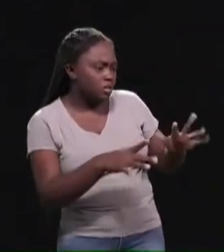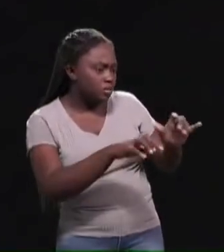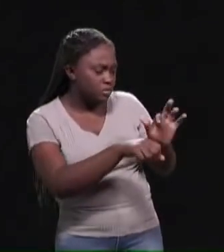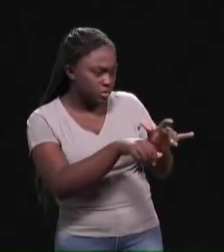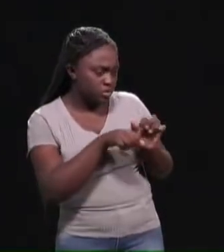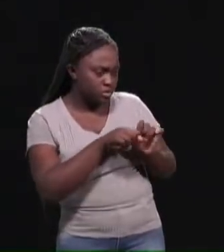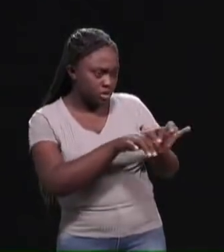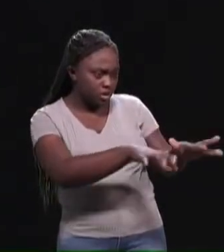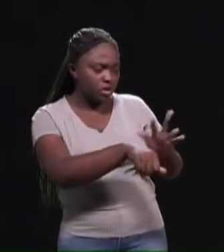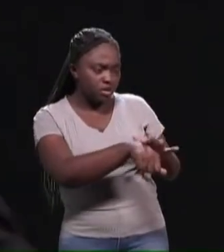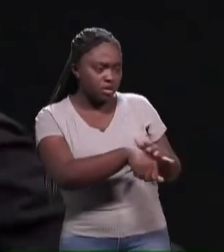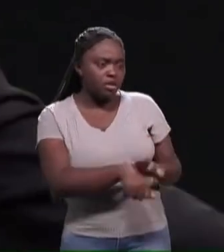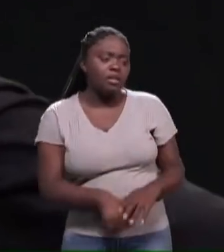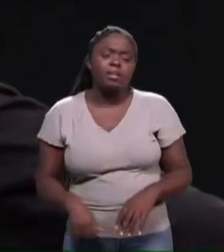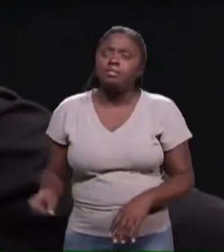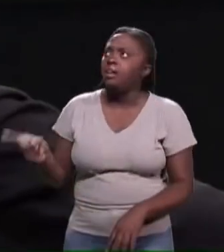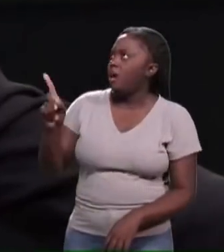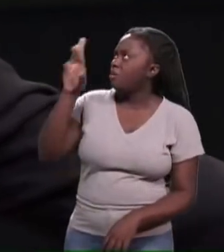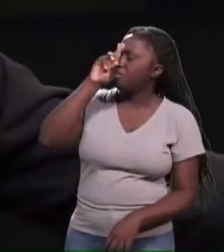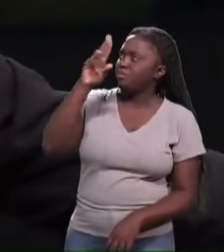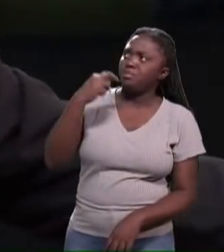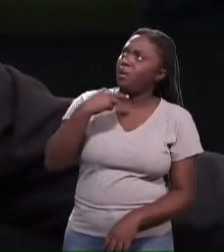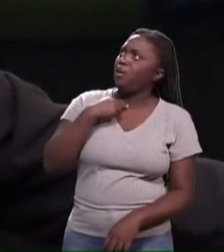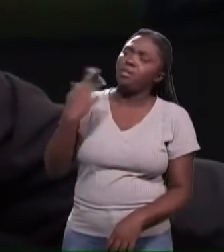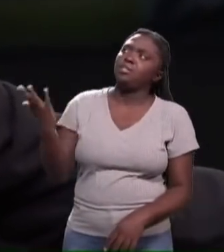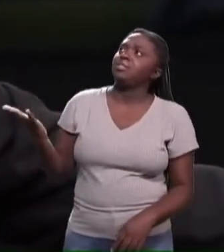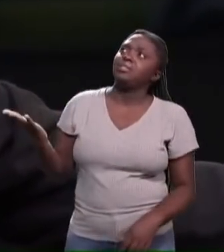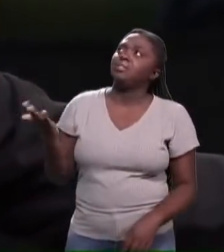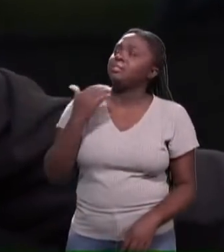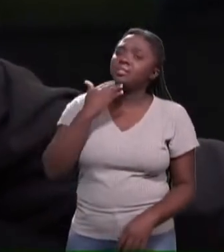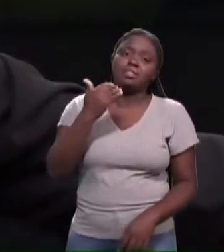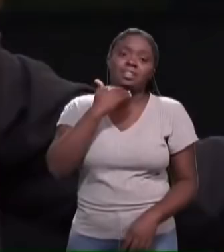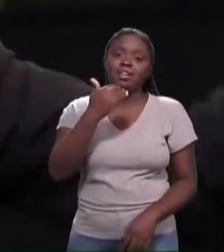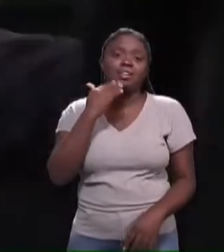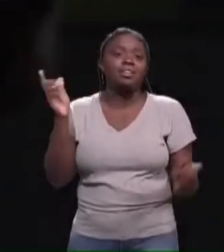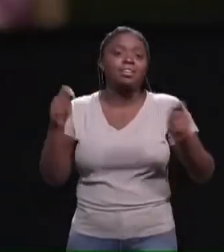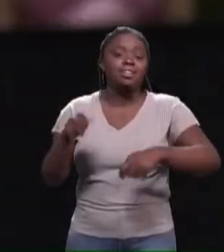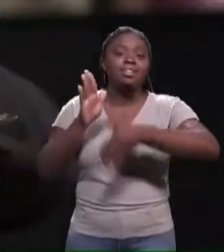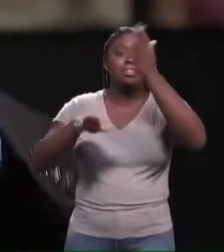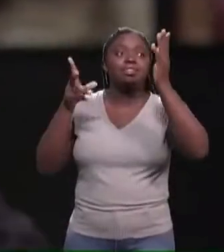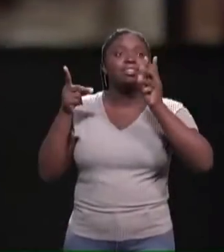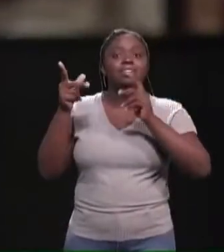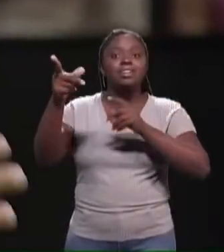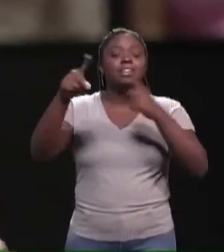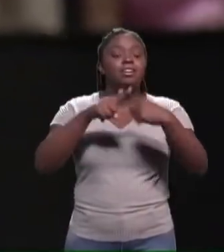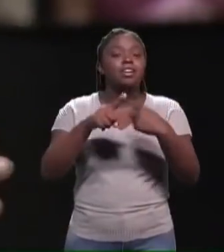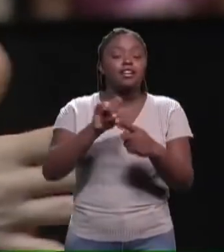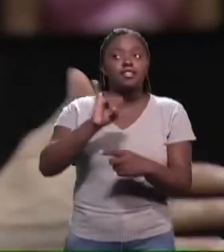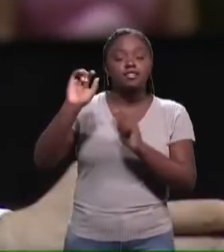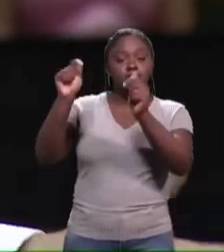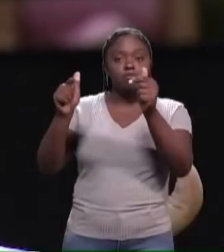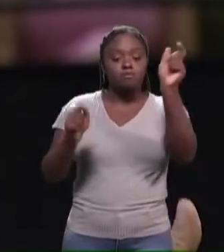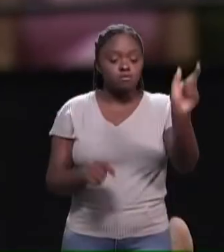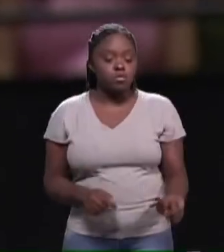não pode, Senhor. Deus está numa situação que ele não pode levar ninguém para a eternidade. O que ele fizer, se a pessoa